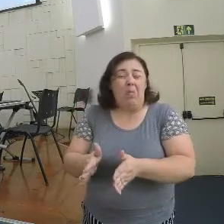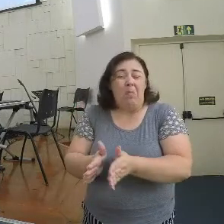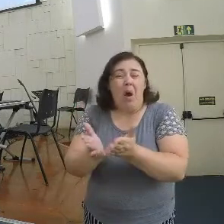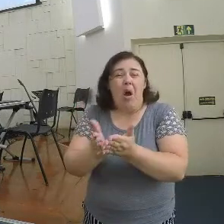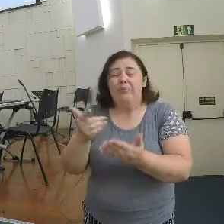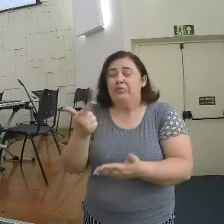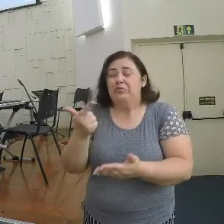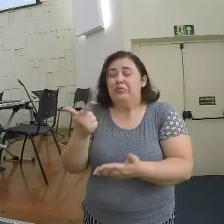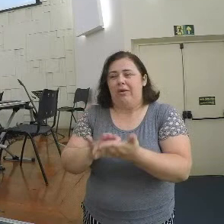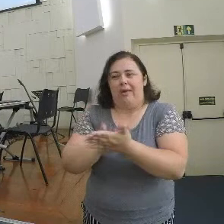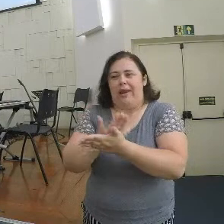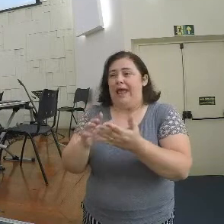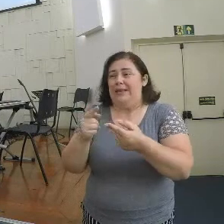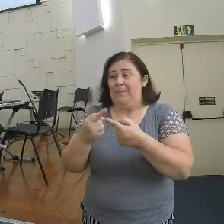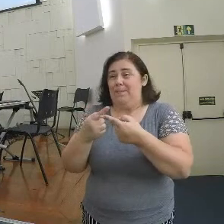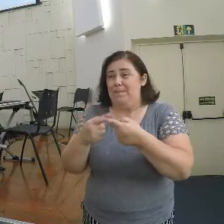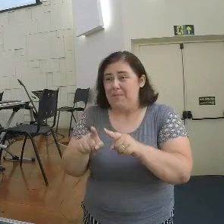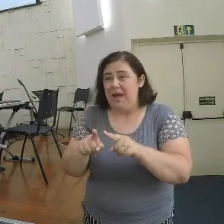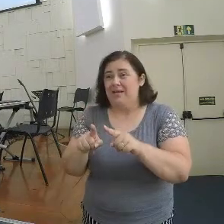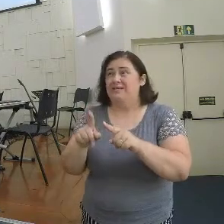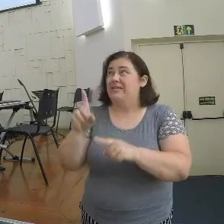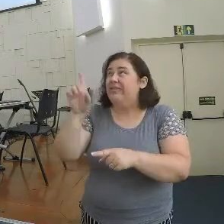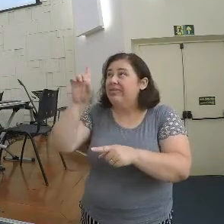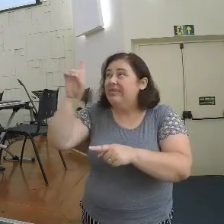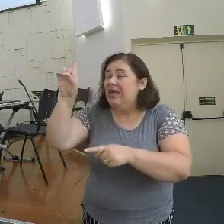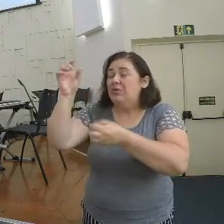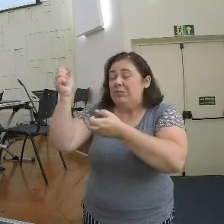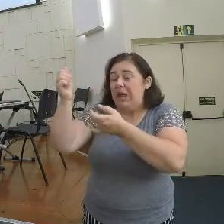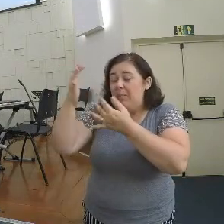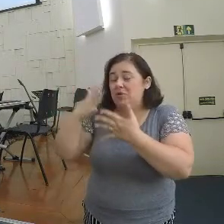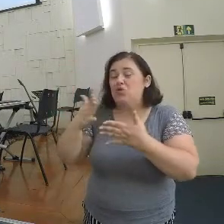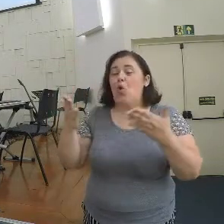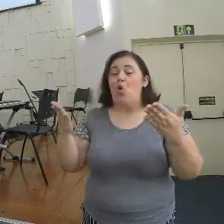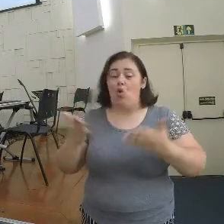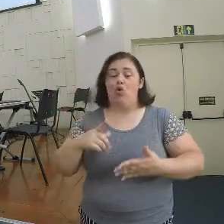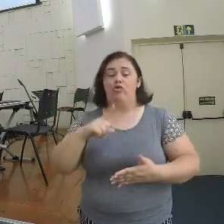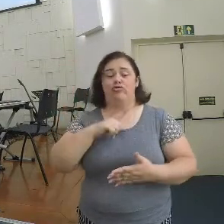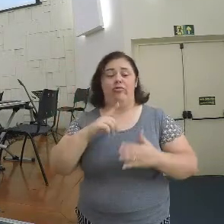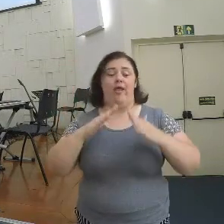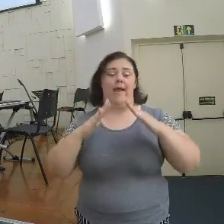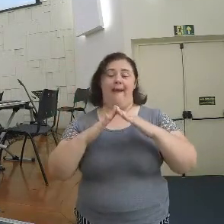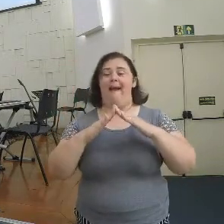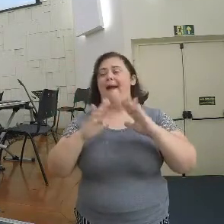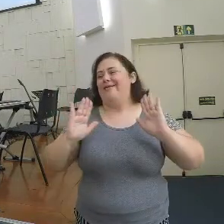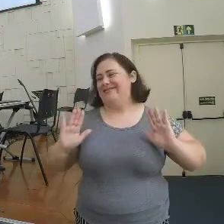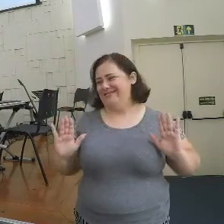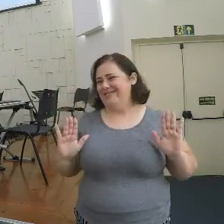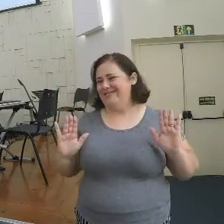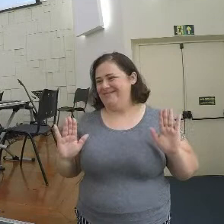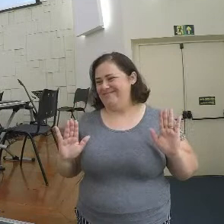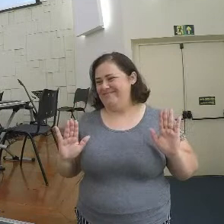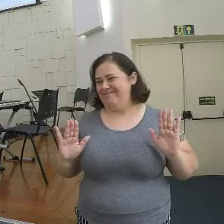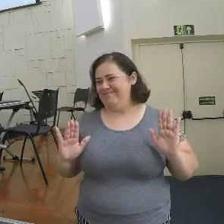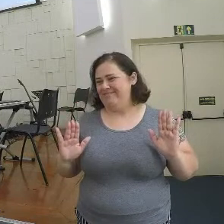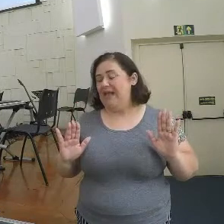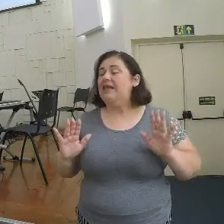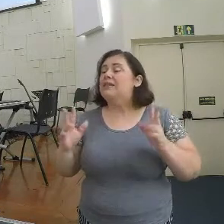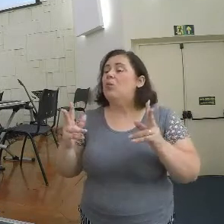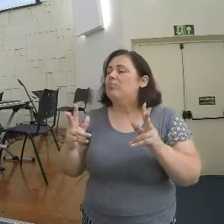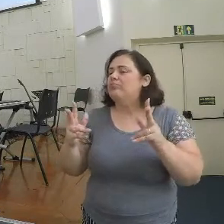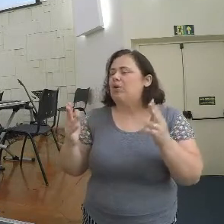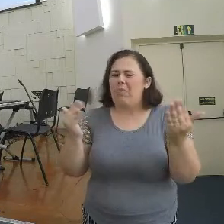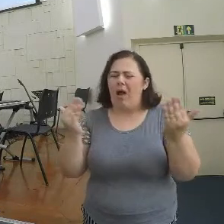Irmãos, nós precisamos lembrar que a gratidão de Israel deveria ser por tudo: a vida,